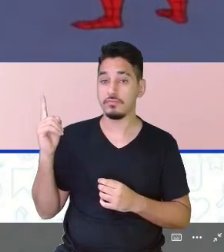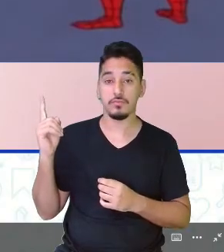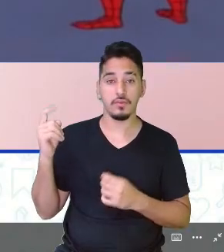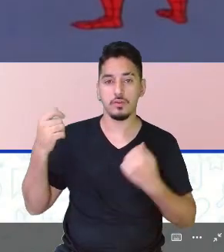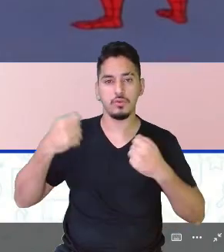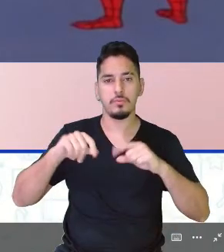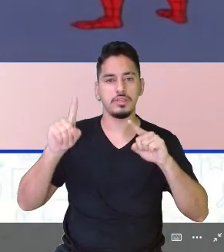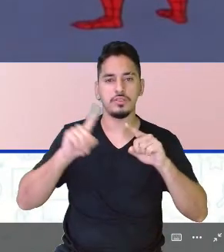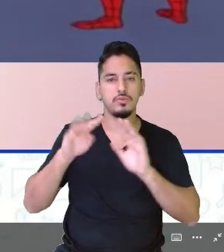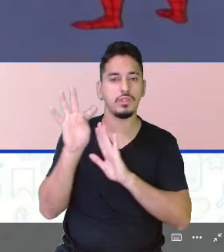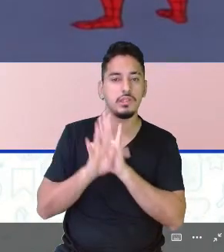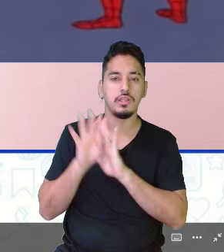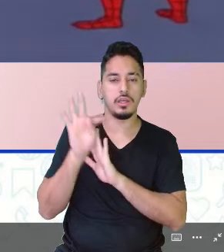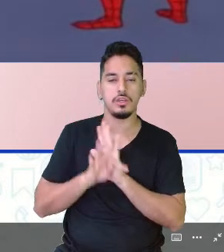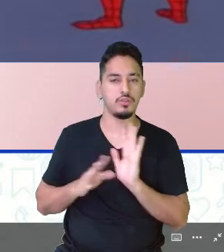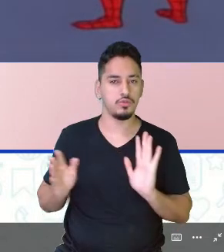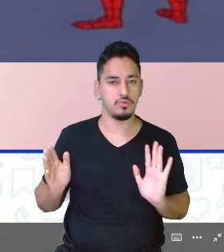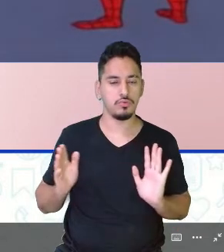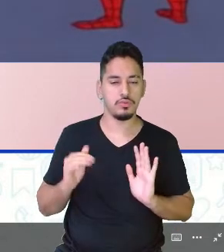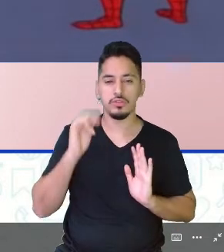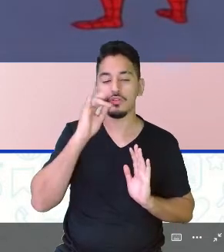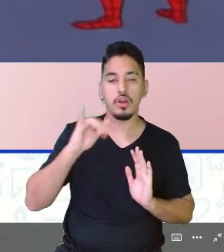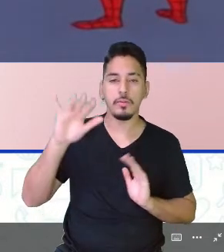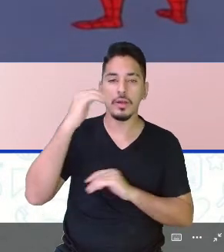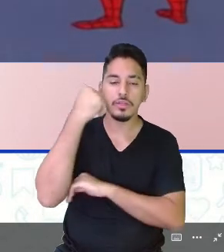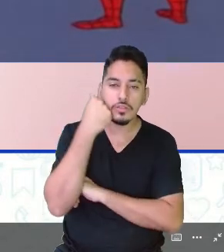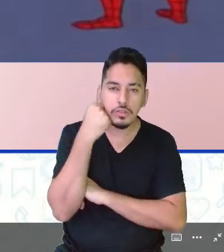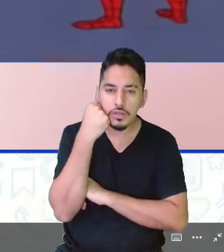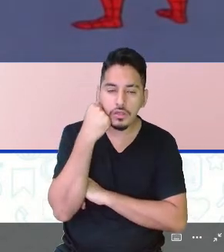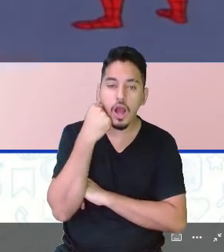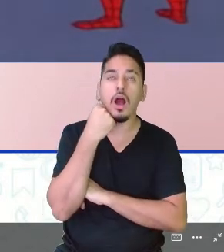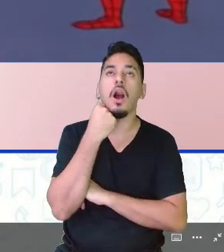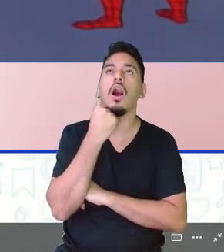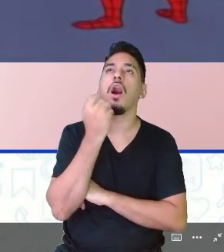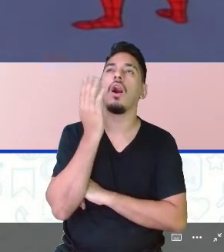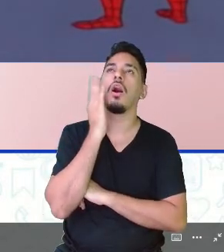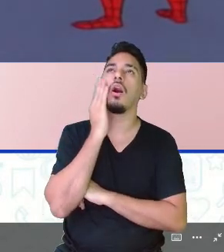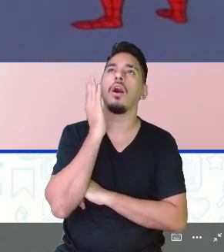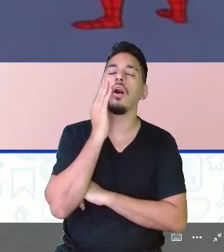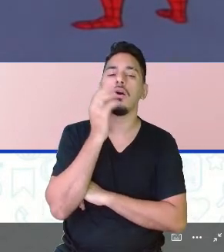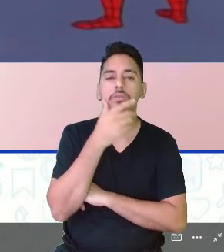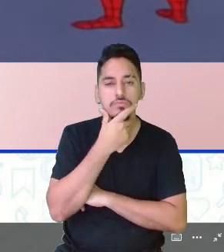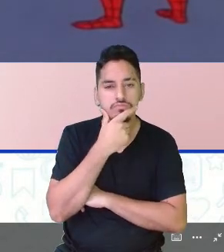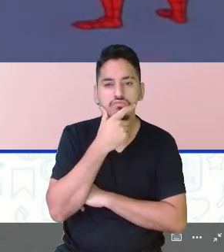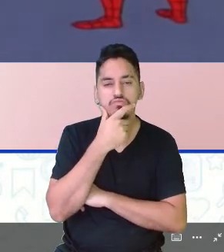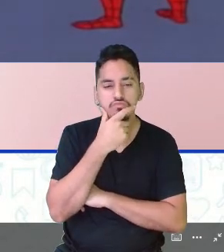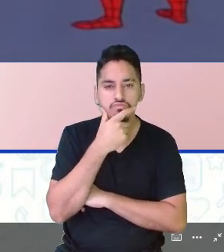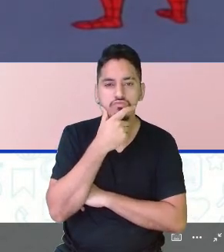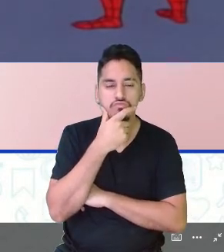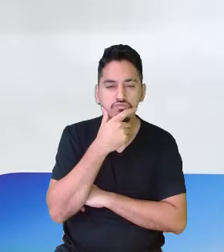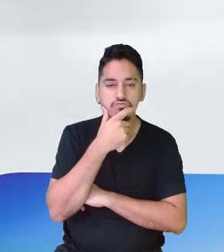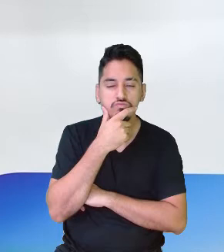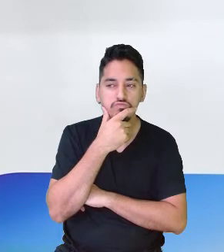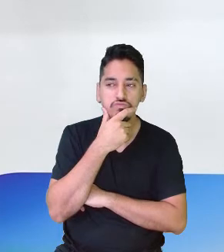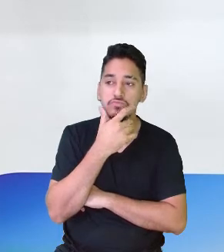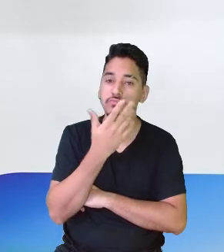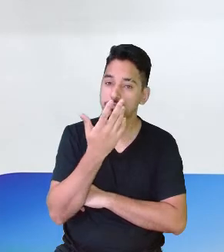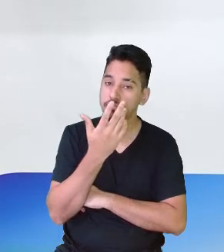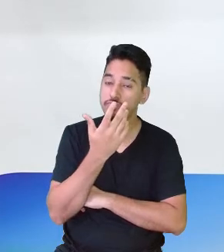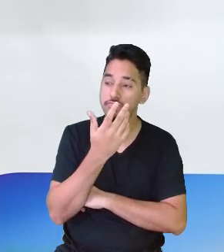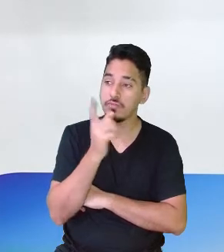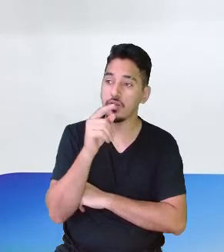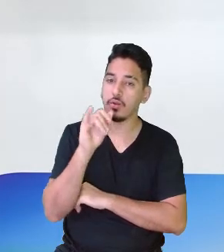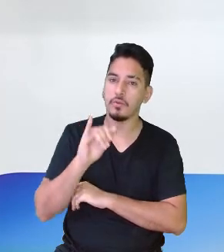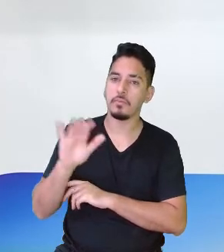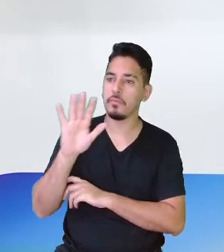um texto. Ele é meramente uma imagenzinha, um videozinho, que é, inclusive, um GIF, que é